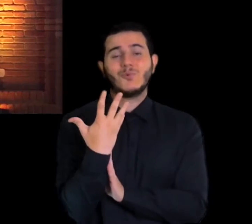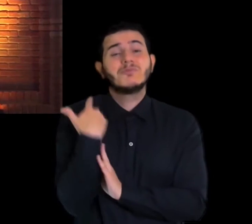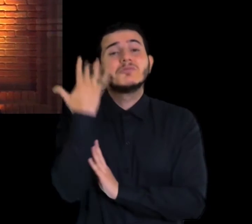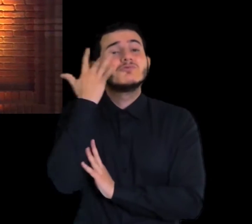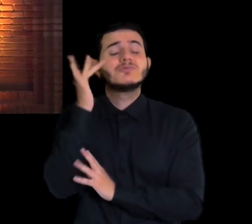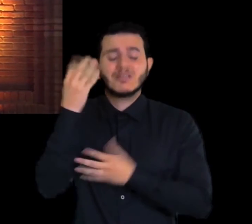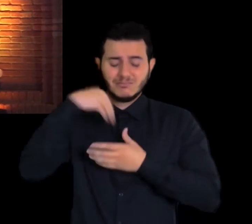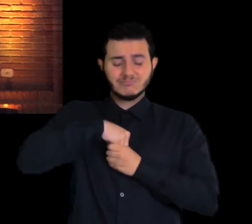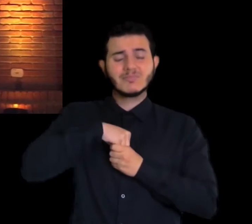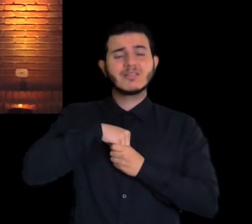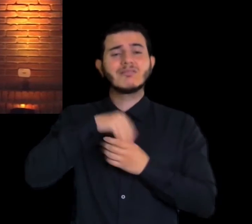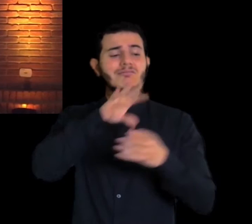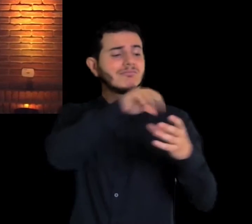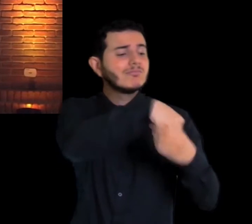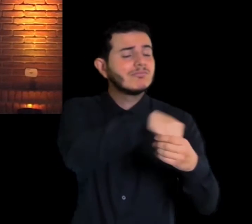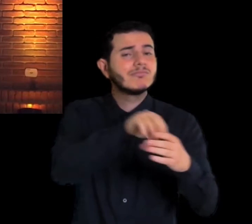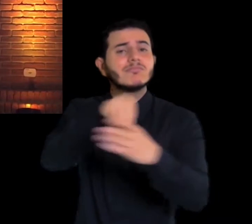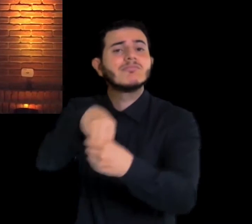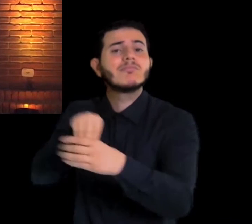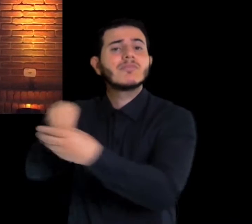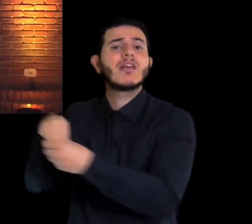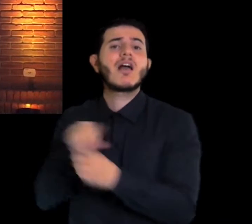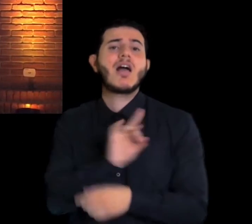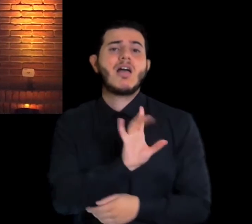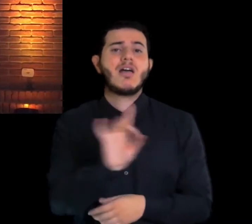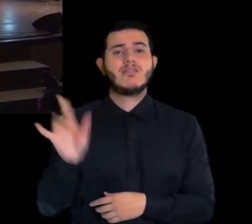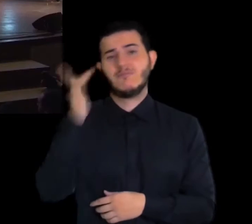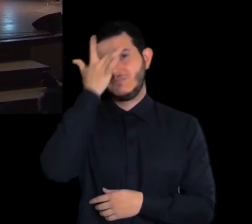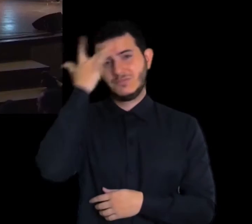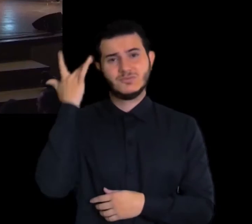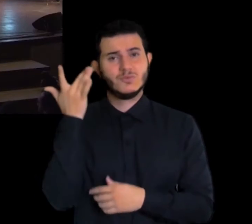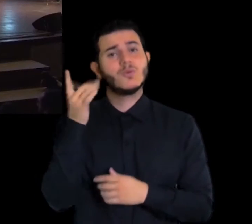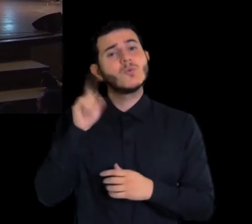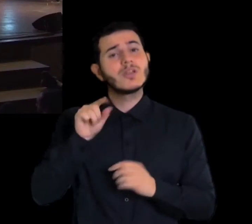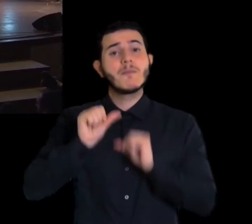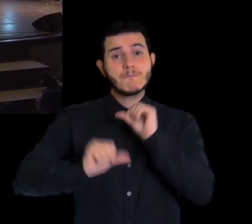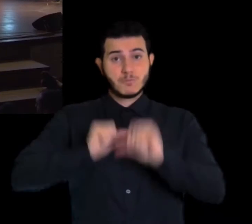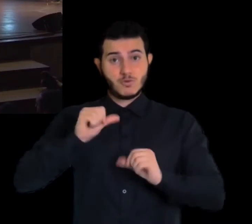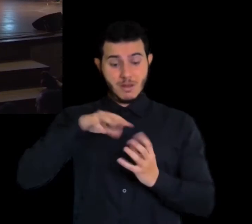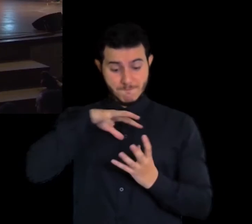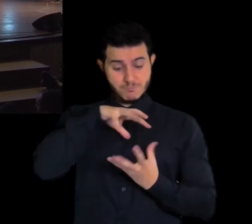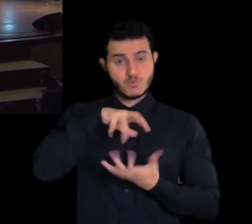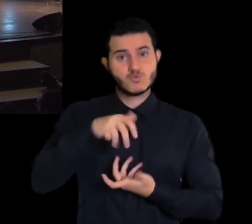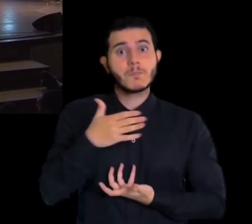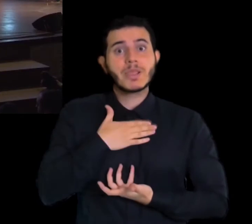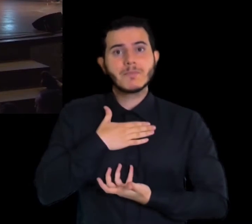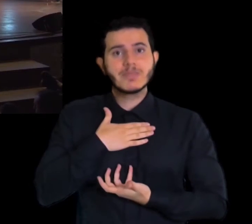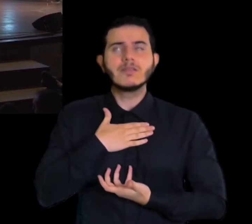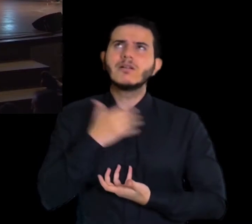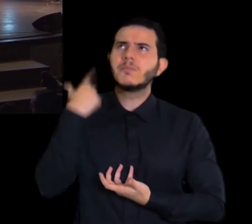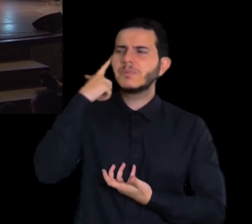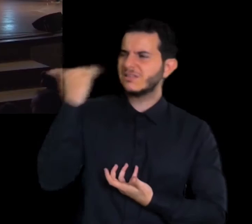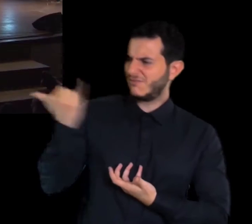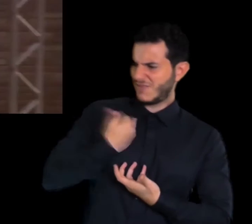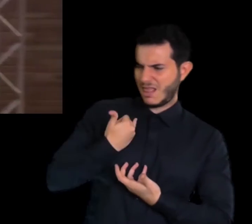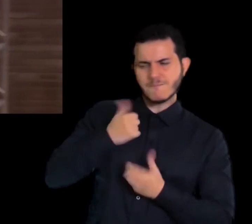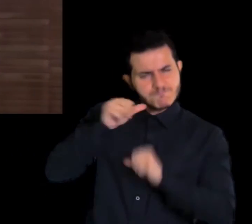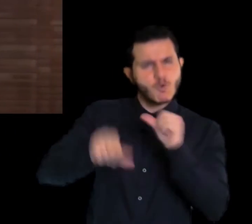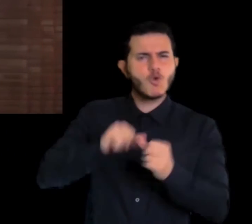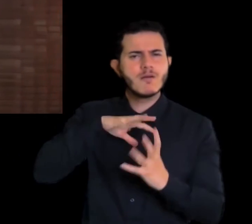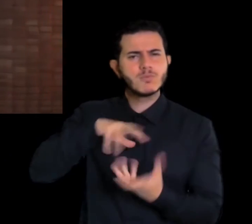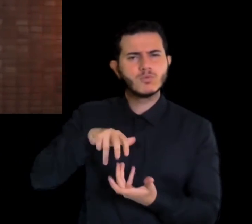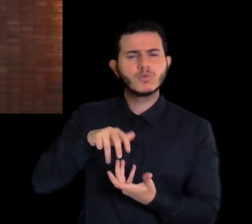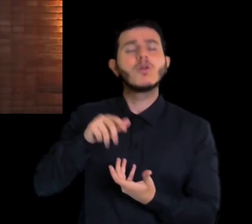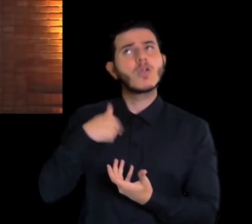que hora que você está. E quando falam de mudar o mundo, para mim, mundo tem definições diferentes para cada um, mas para mim significa tudo que está ao